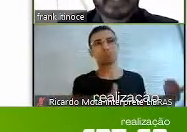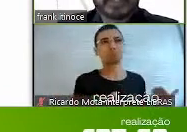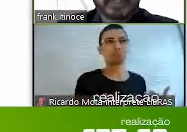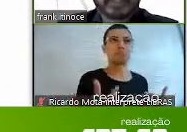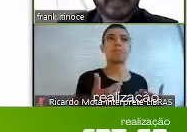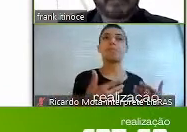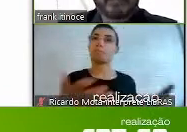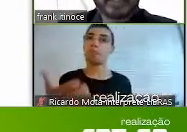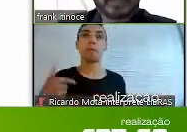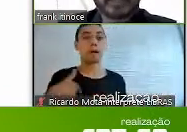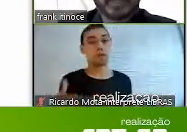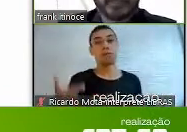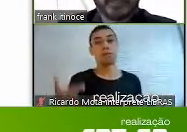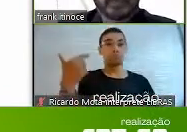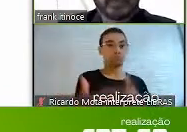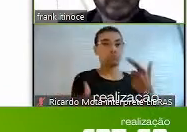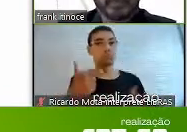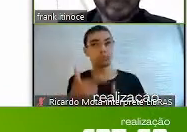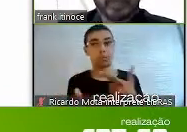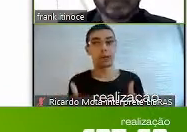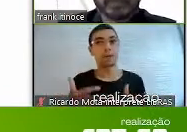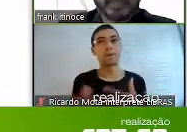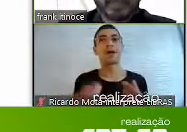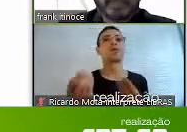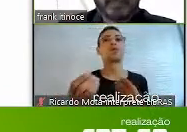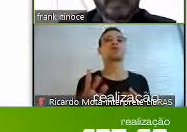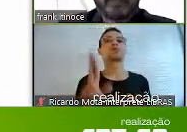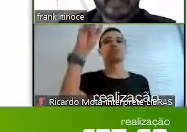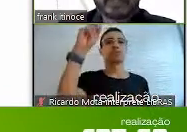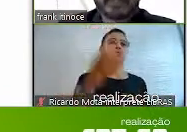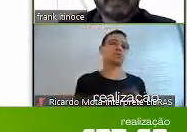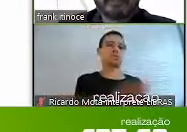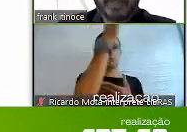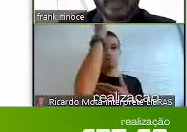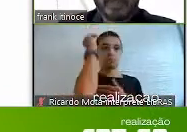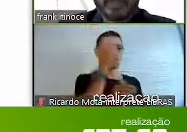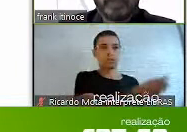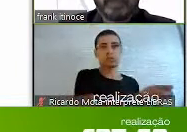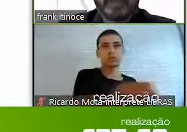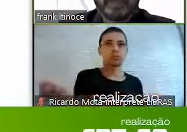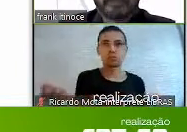como presidente da Fundação de Apoio ao Corpo de Bombeiros, que é uma fundação